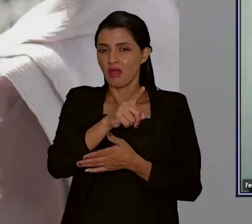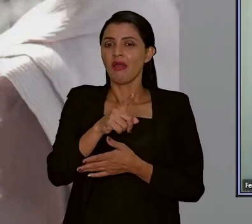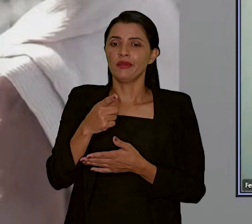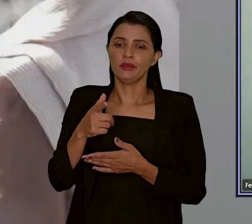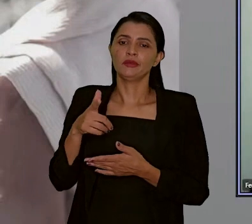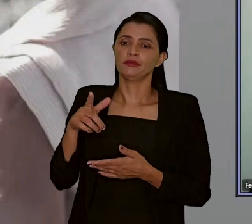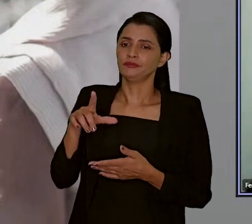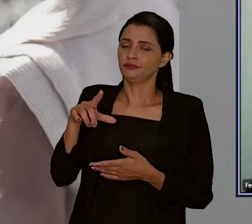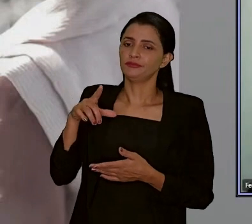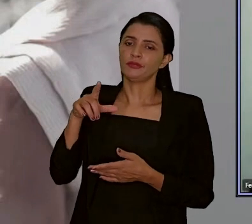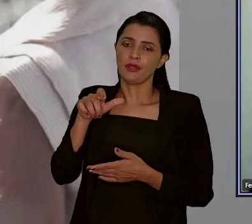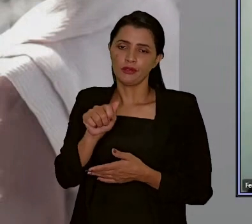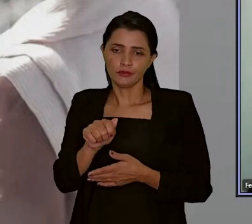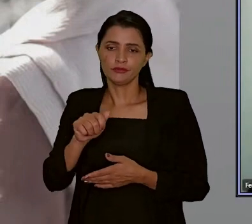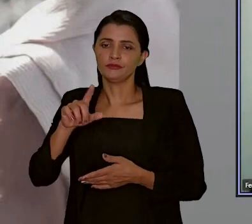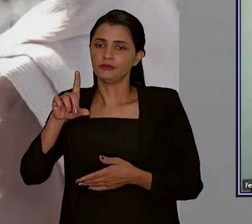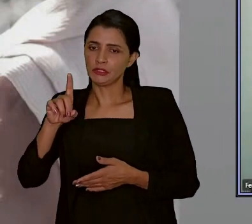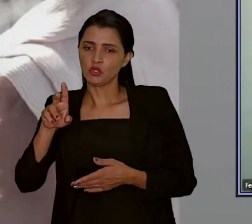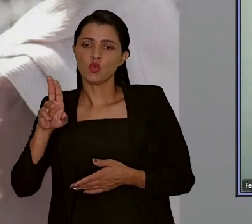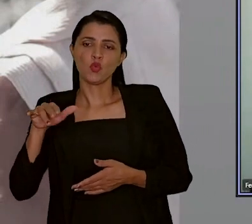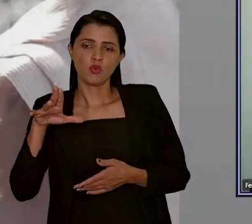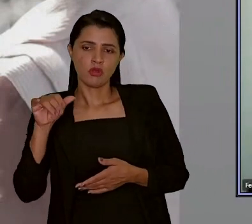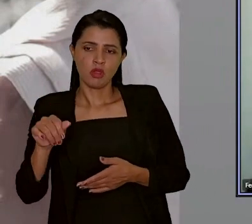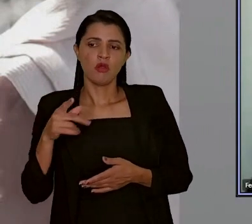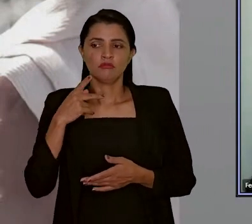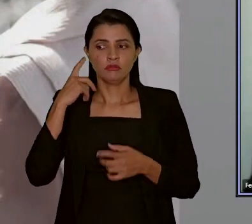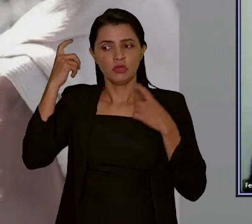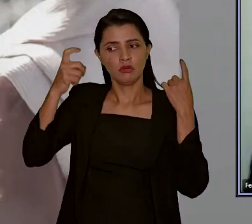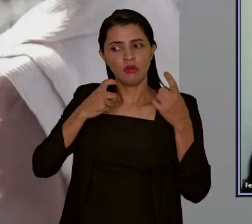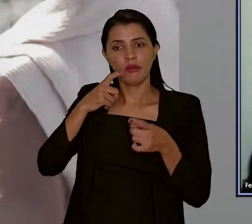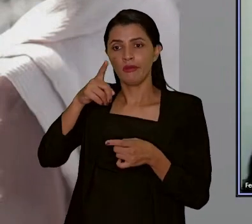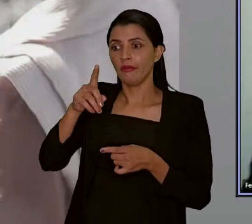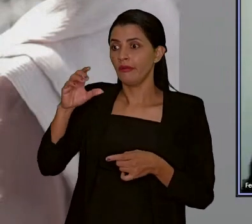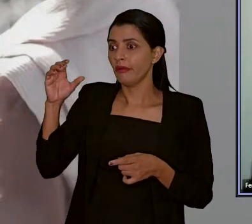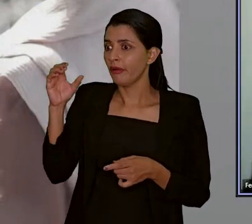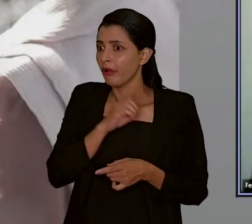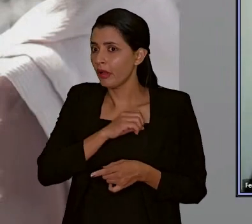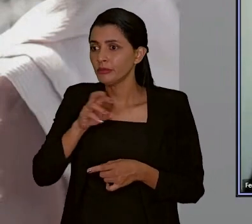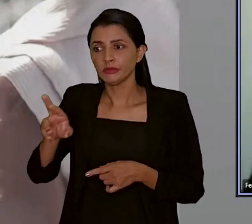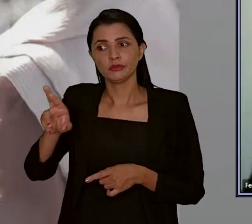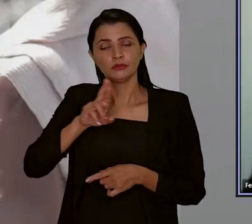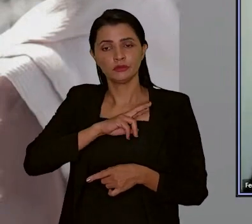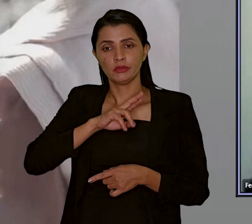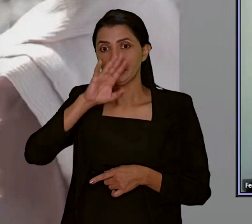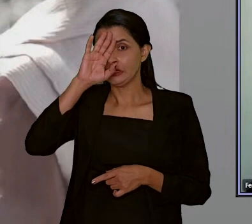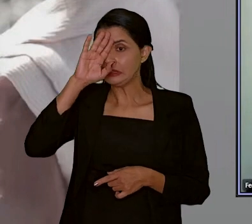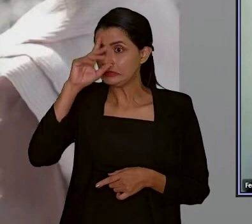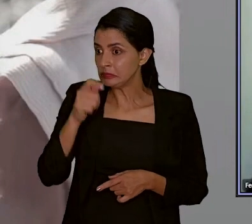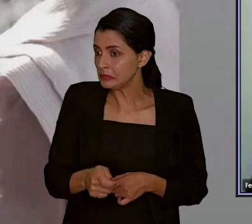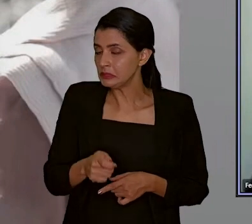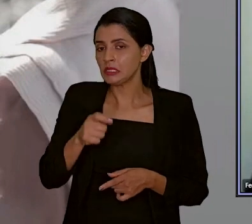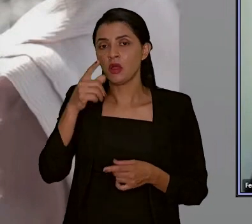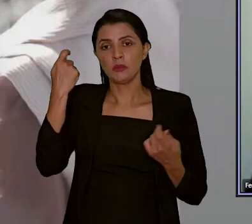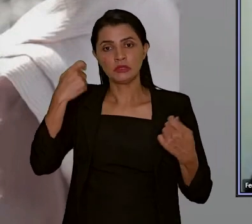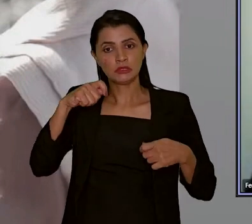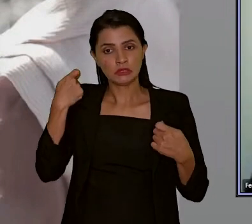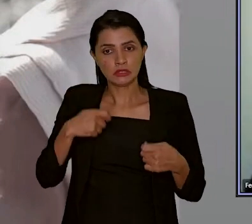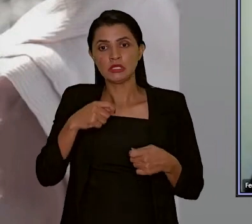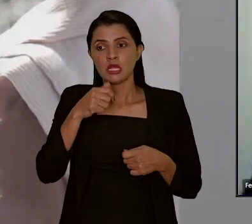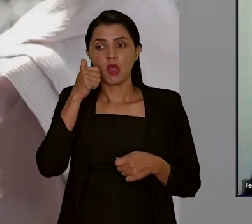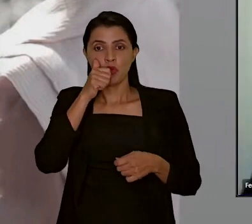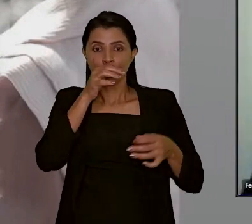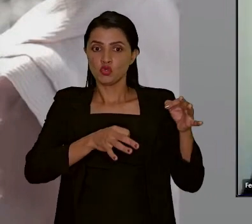processo que a gente precisaria de uma decisão rápida, a juíza tomou diversas medidas para cumprir a decisão, com todos os